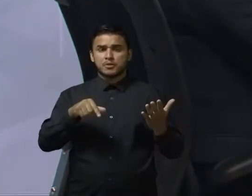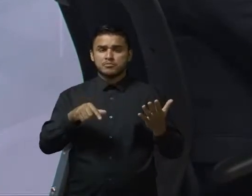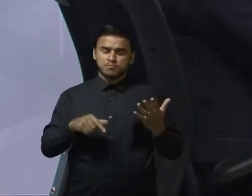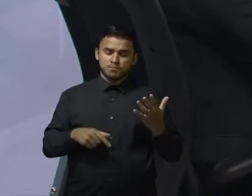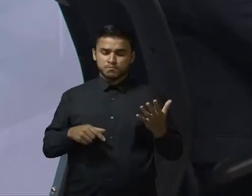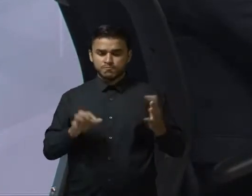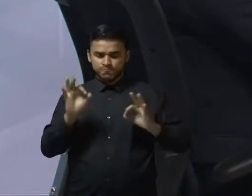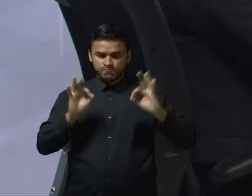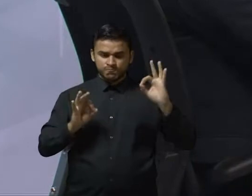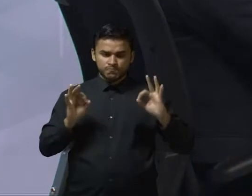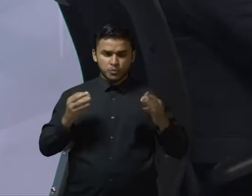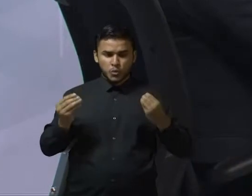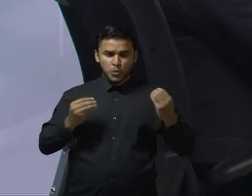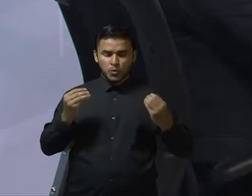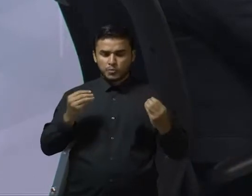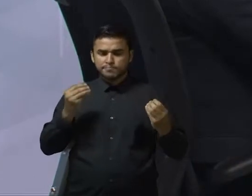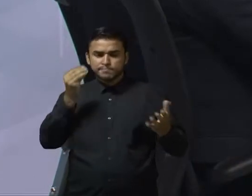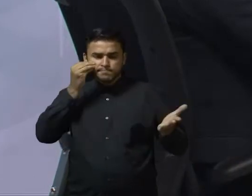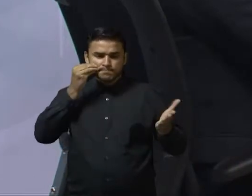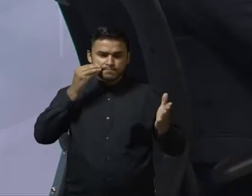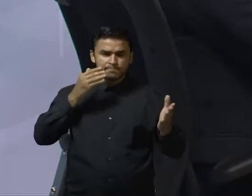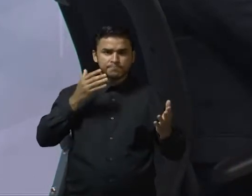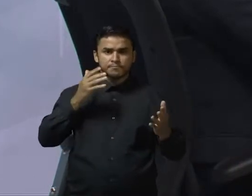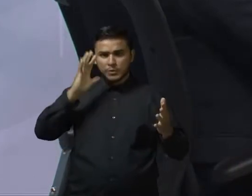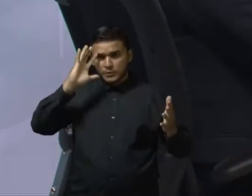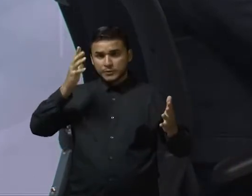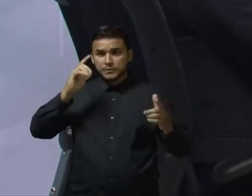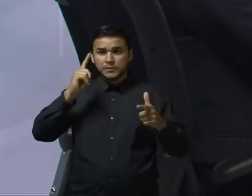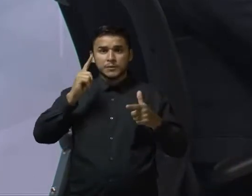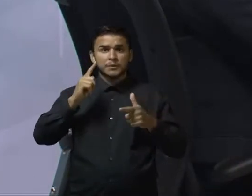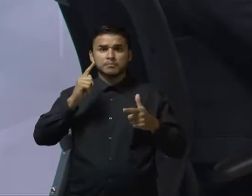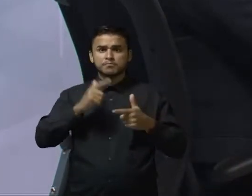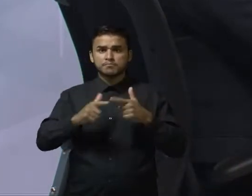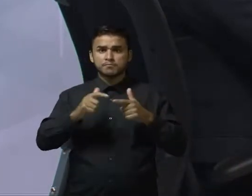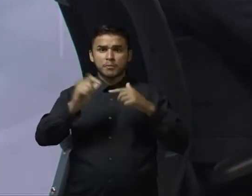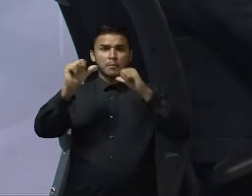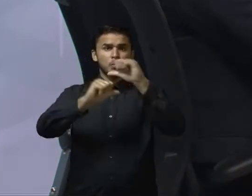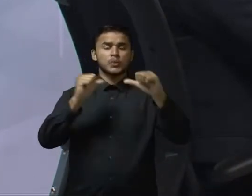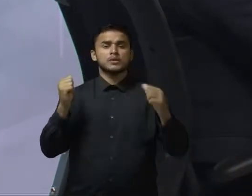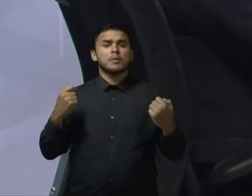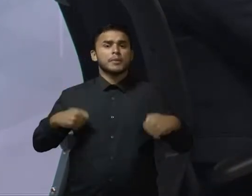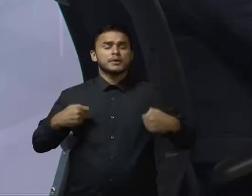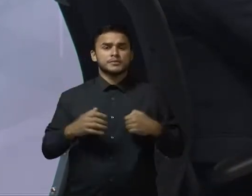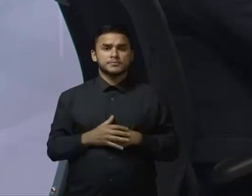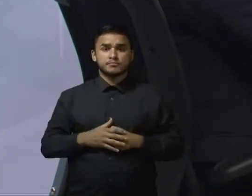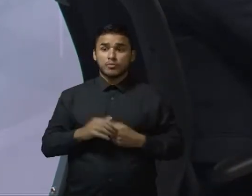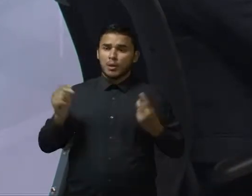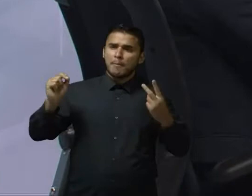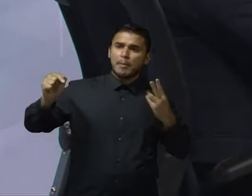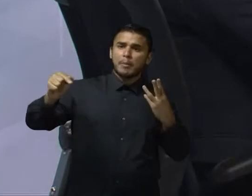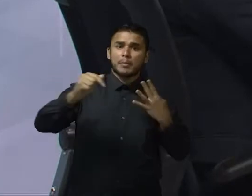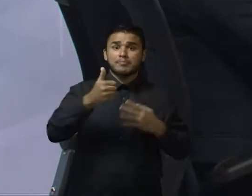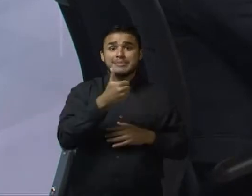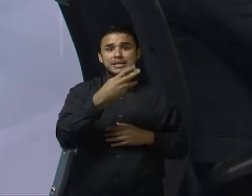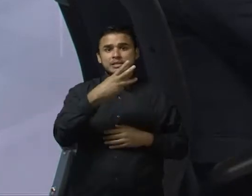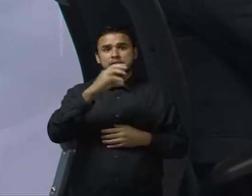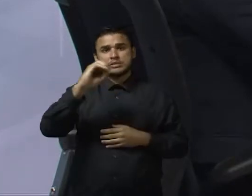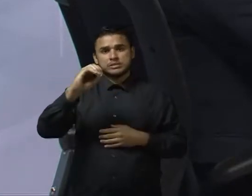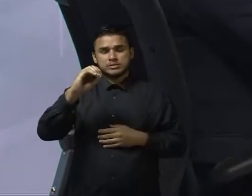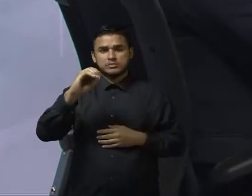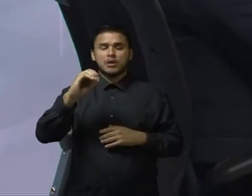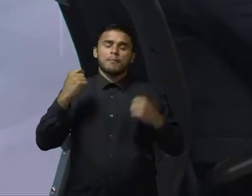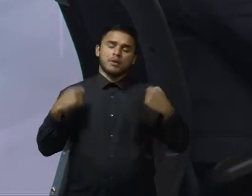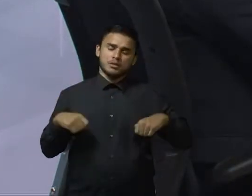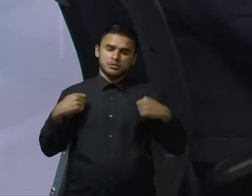arrefecimento nessa tensão, né? Fazendo nucleações dessas 130 cadeias públicas, da maneira que a